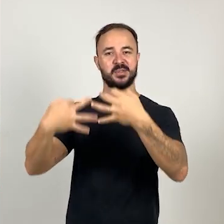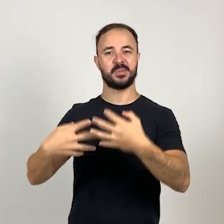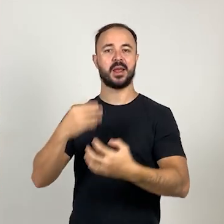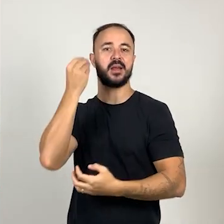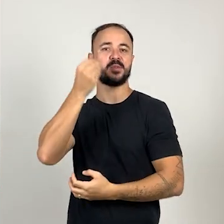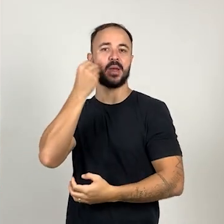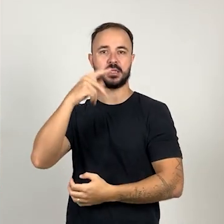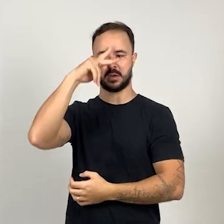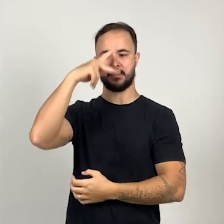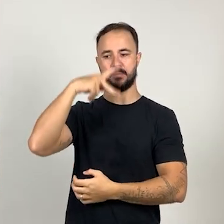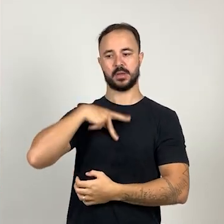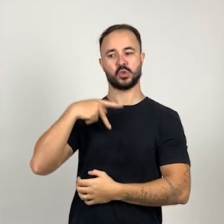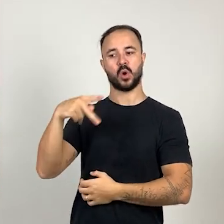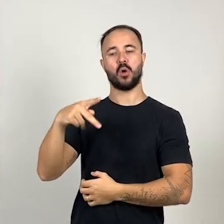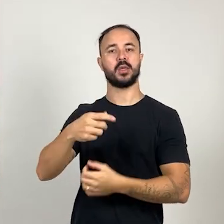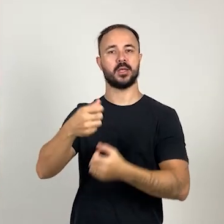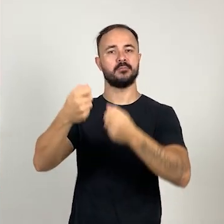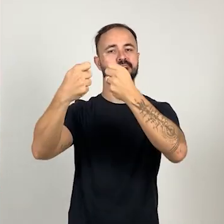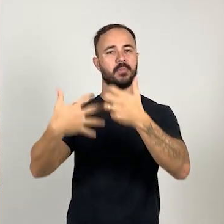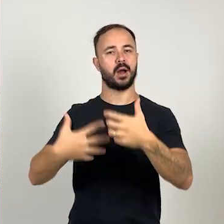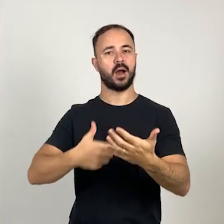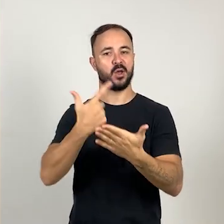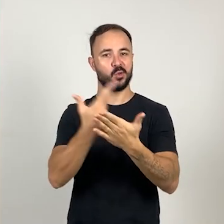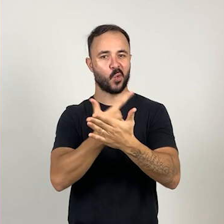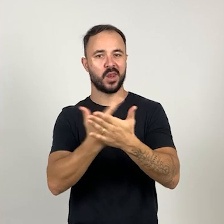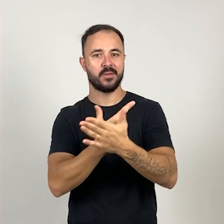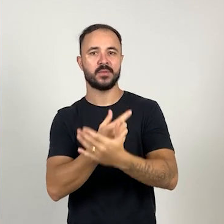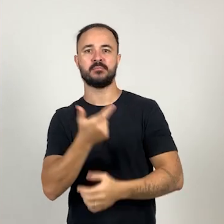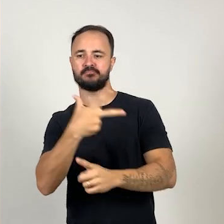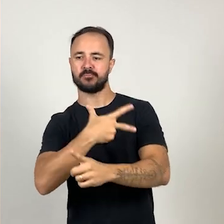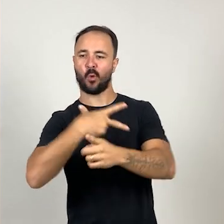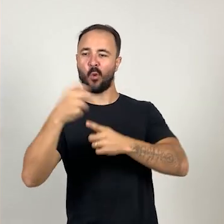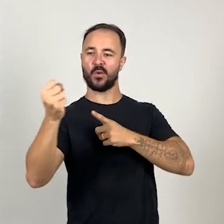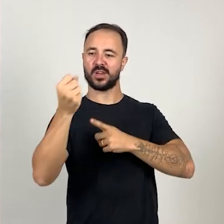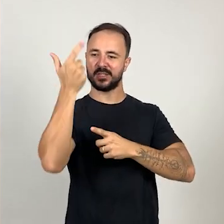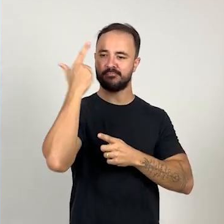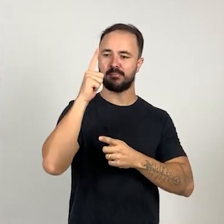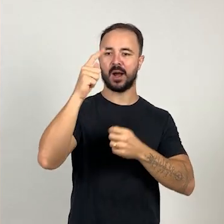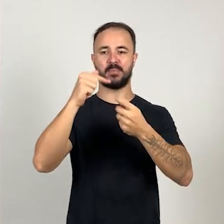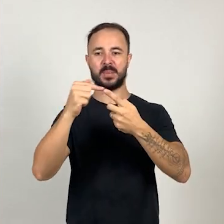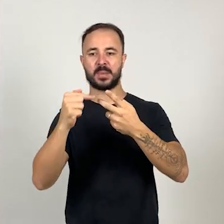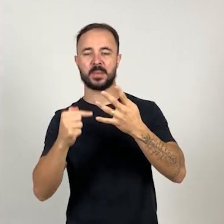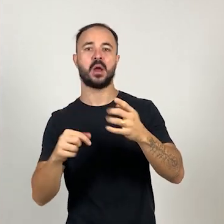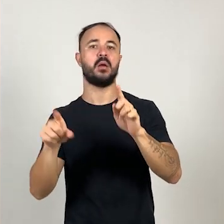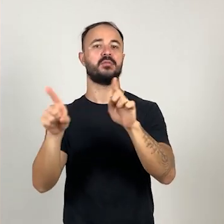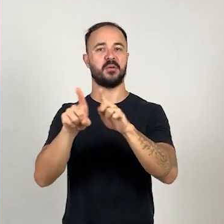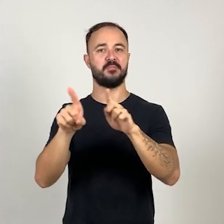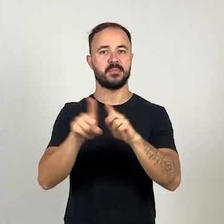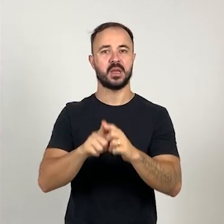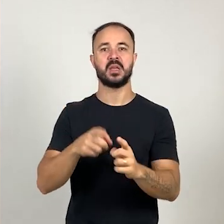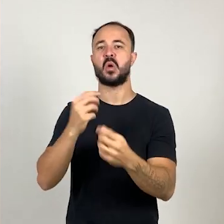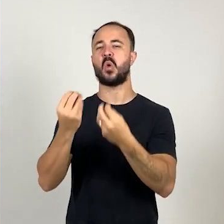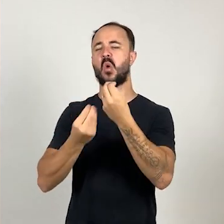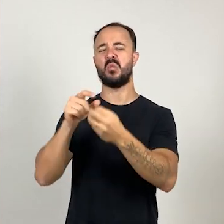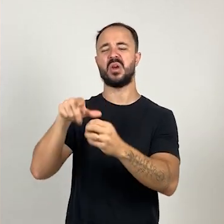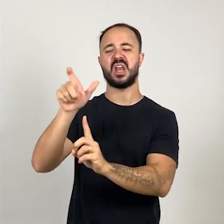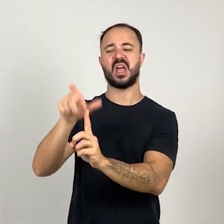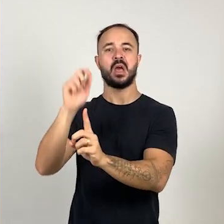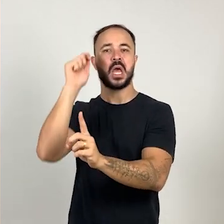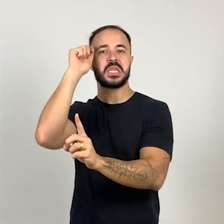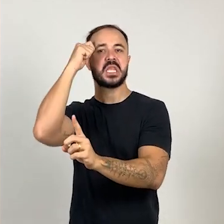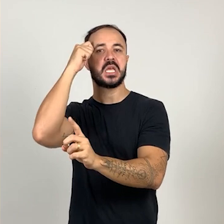profissionais, suas angústias, suas conquistas e suas reflexões sobre o que significa ser negro no